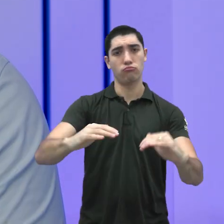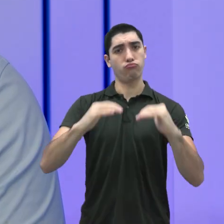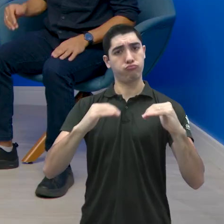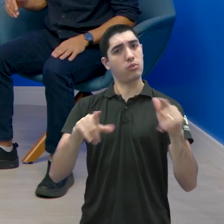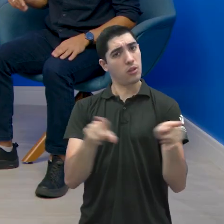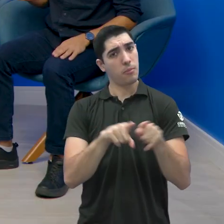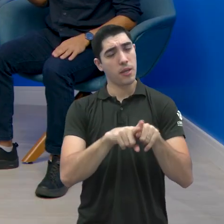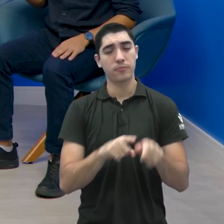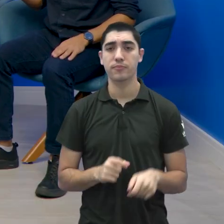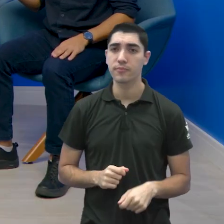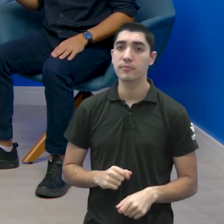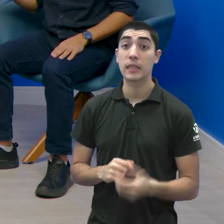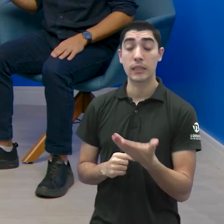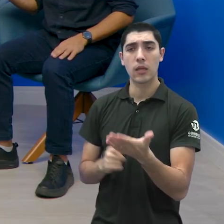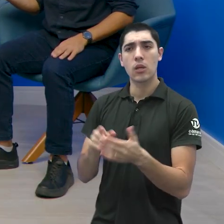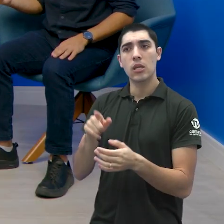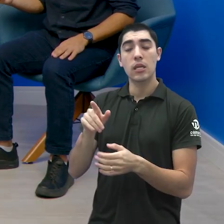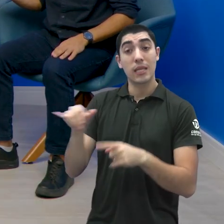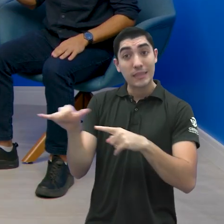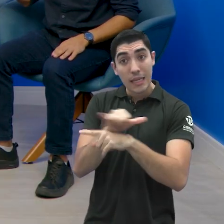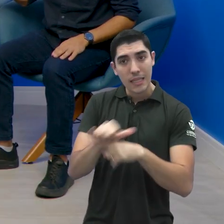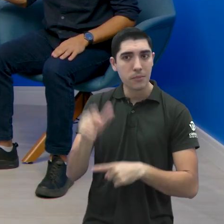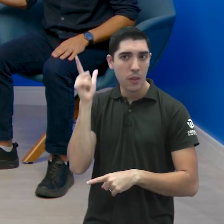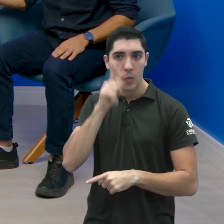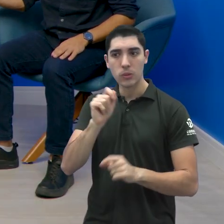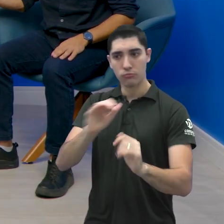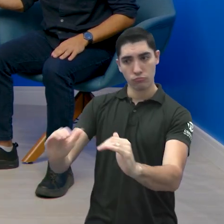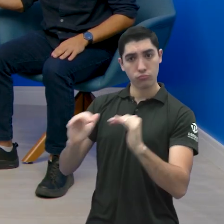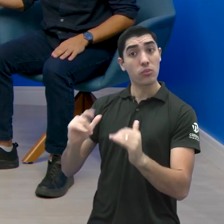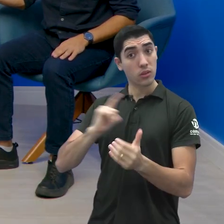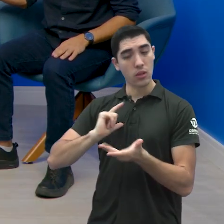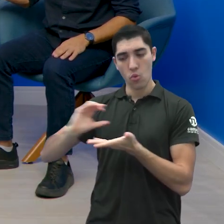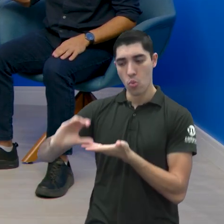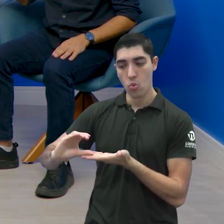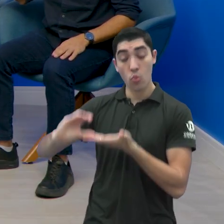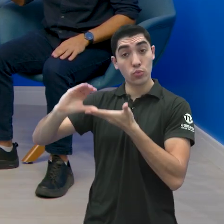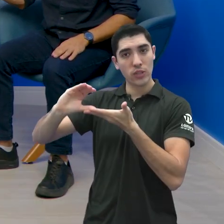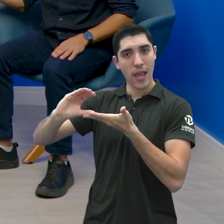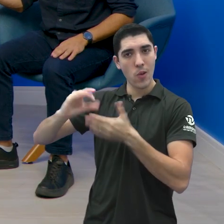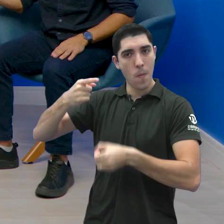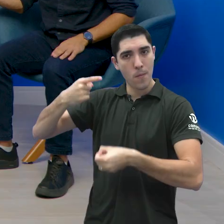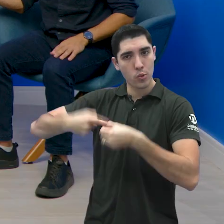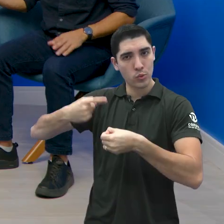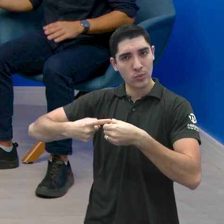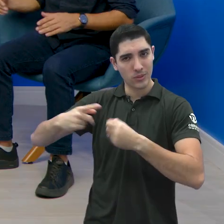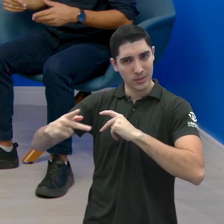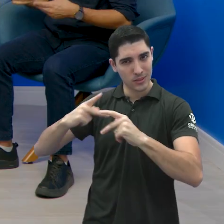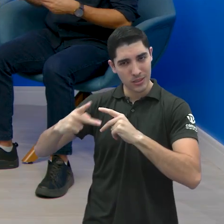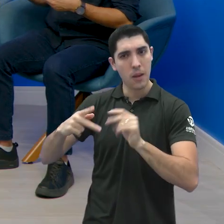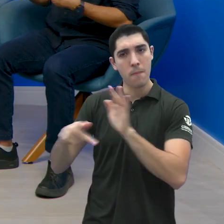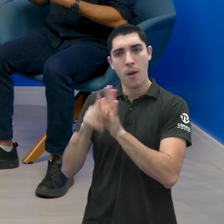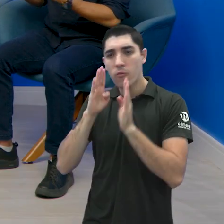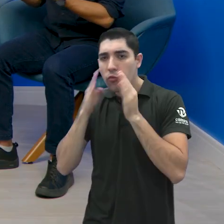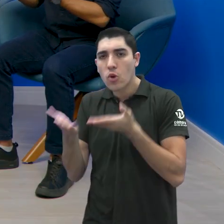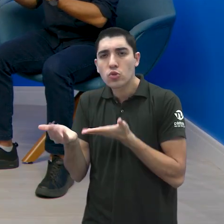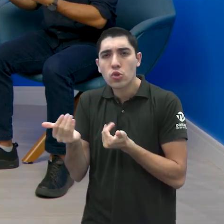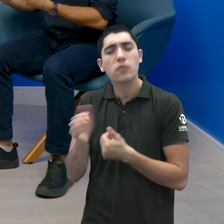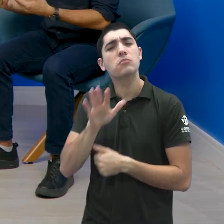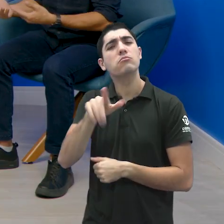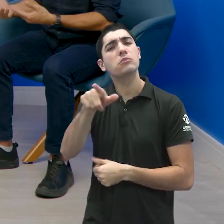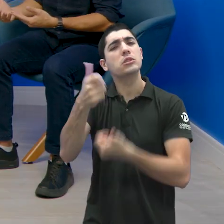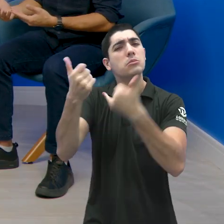geral. E um dos caminhos para ser escutado é o próprio Conselho Municipal de Juventude, que você faz parte. Conta pra gente quais são as